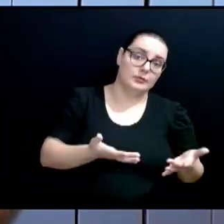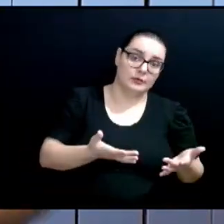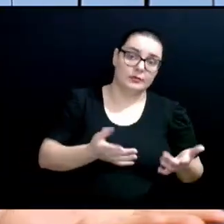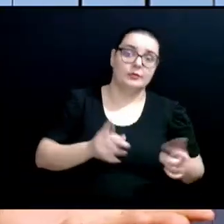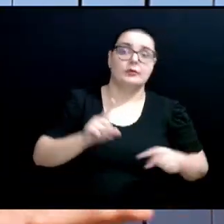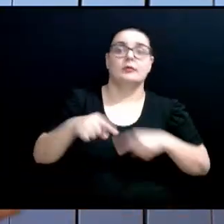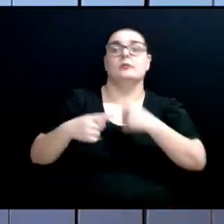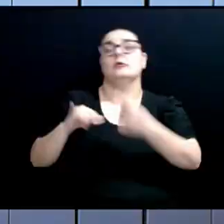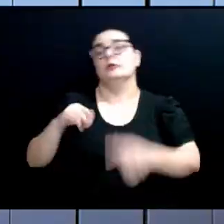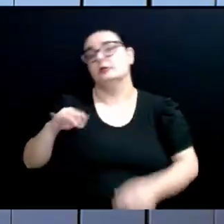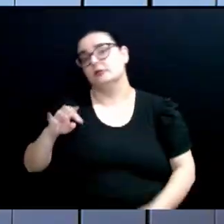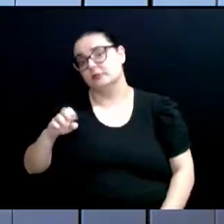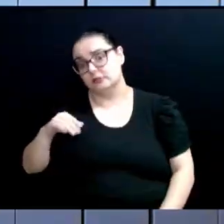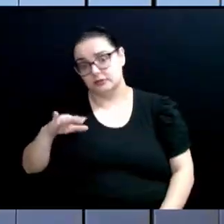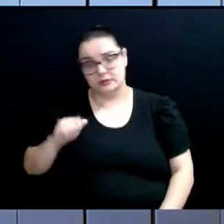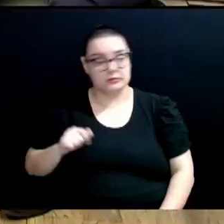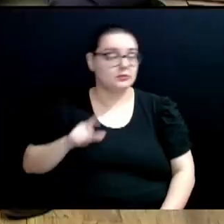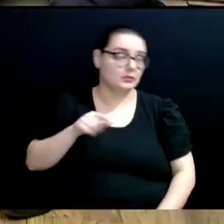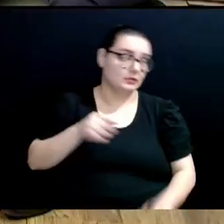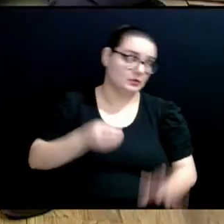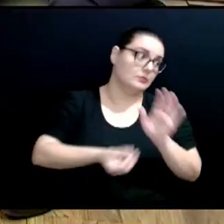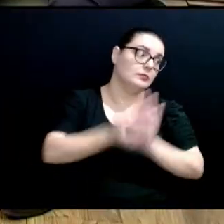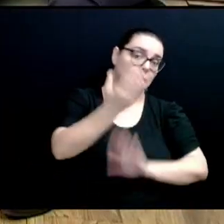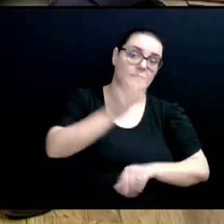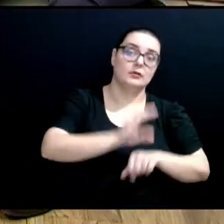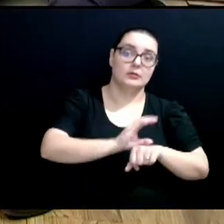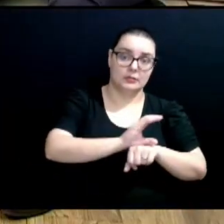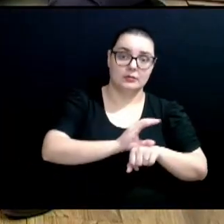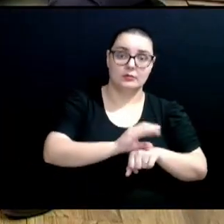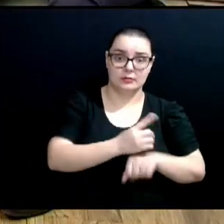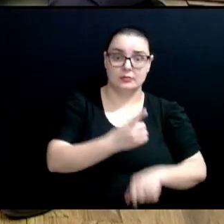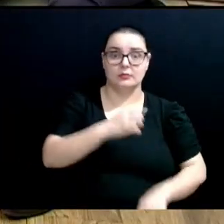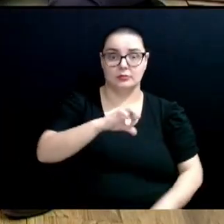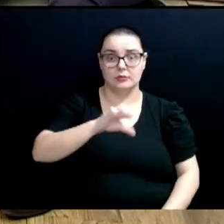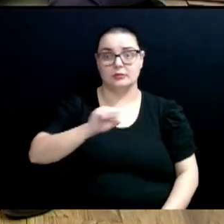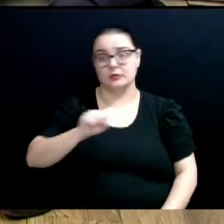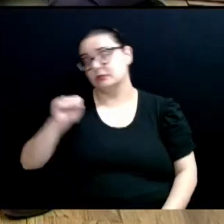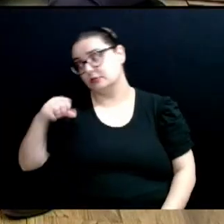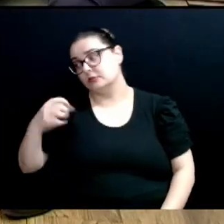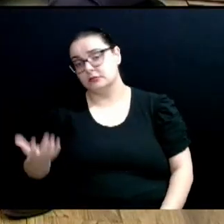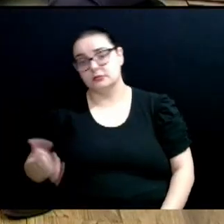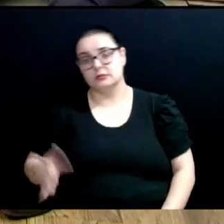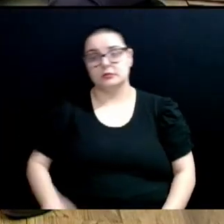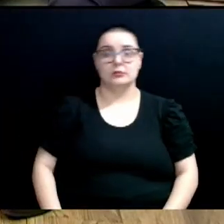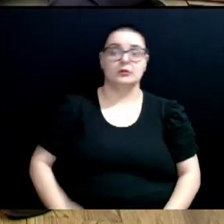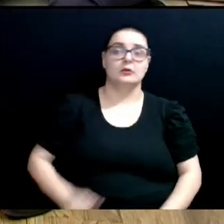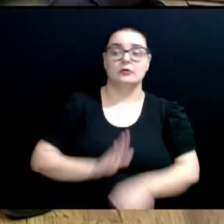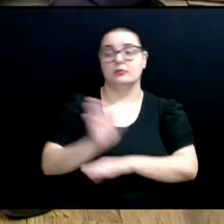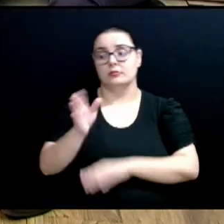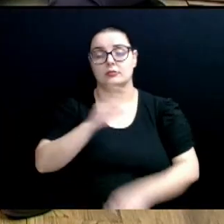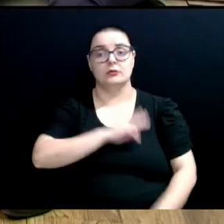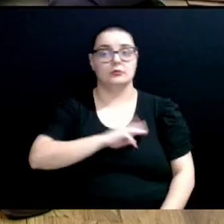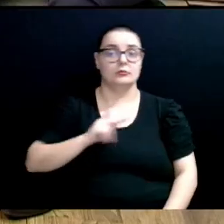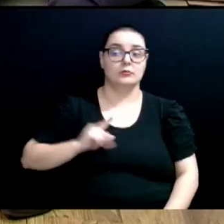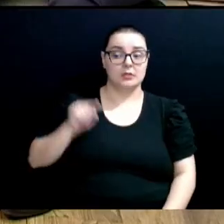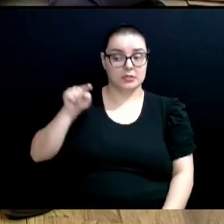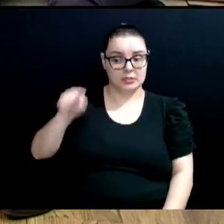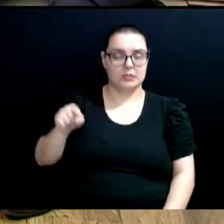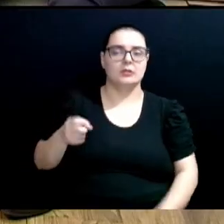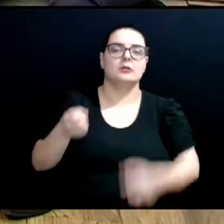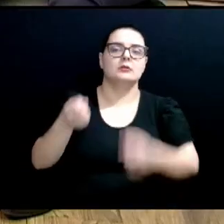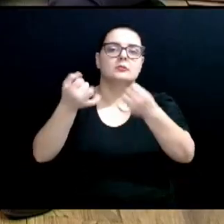é uma criação da Constituição de 88, ao Ministério Público para que ele possa orientar as